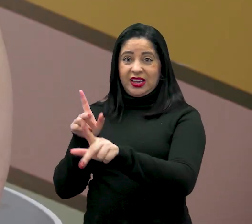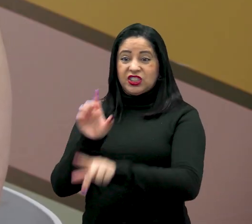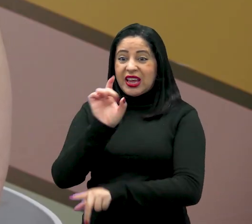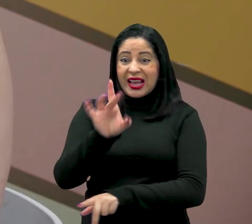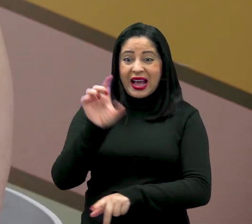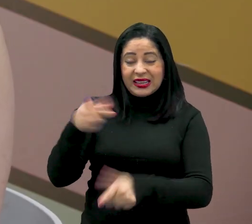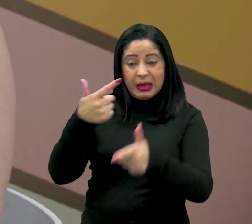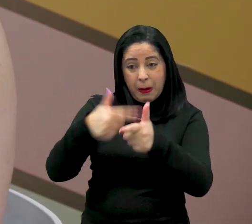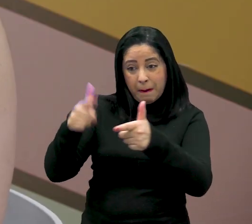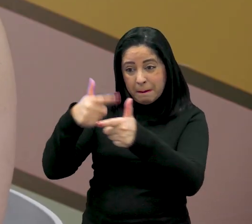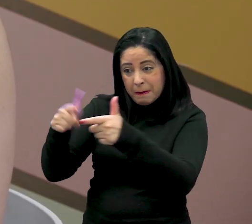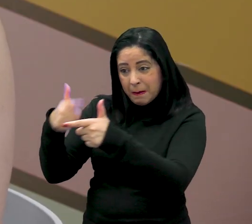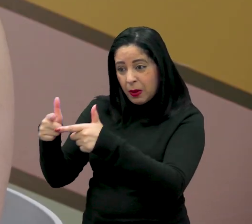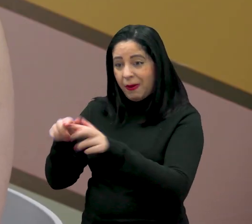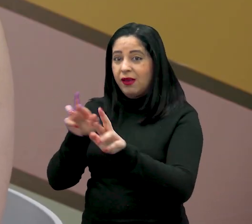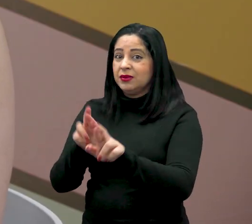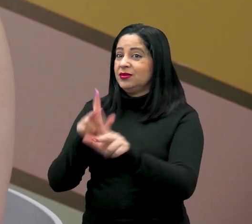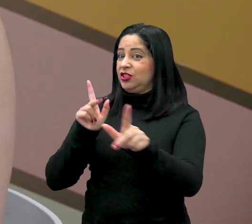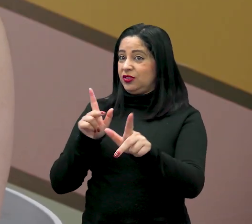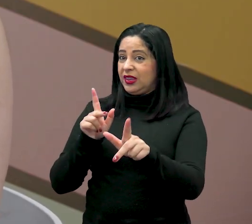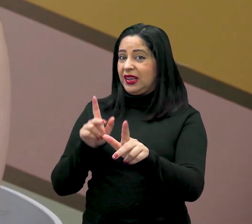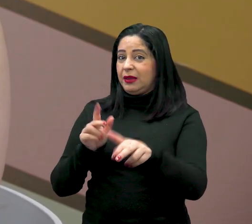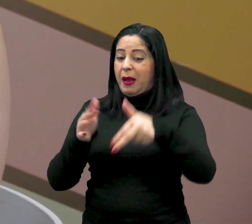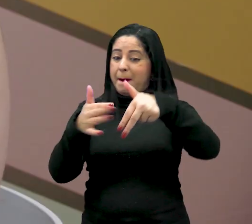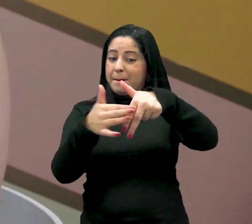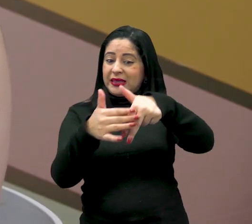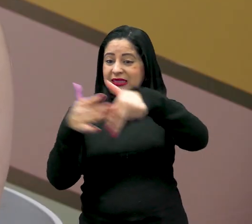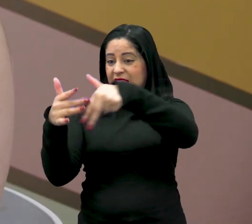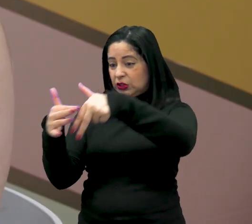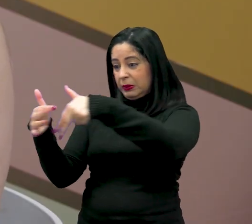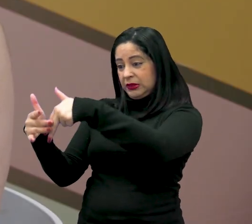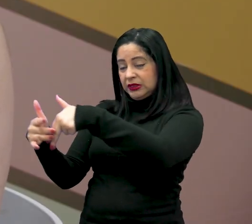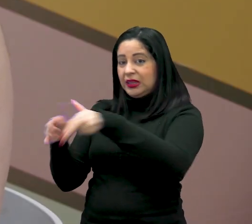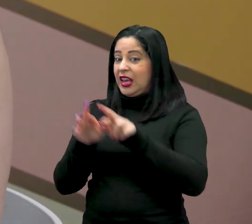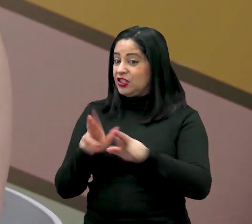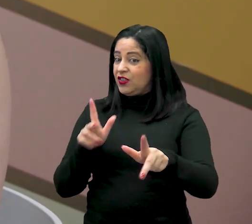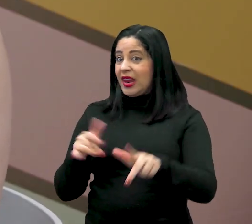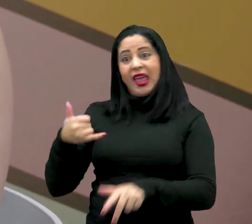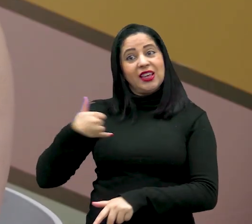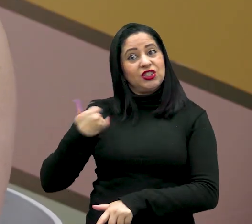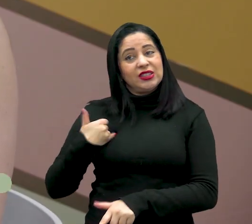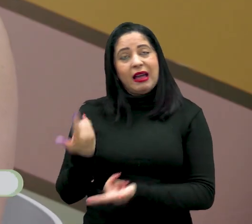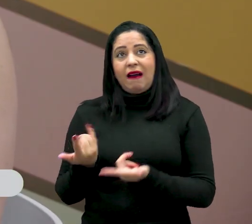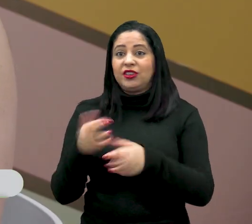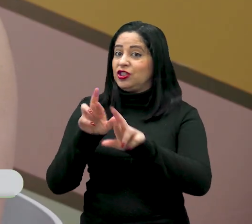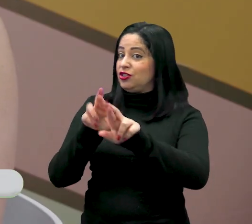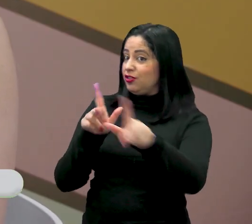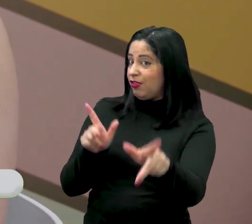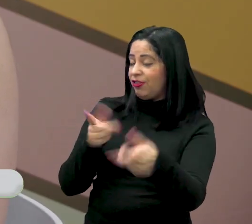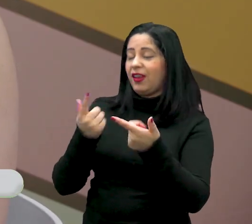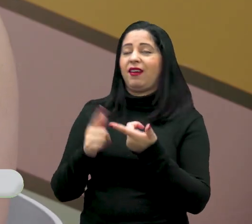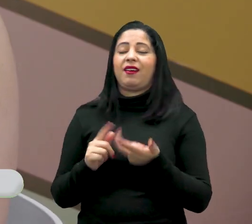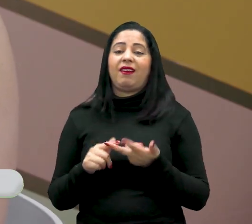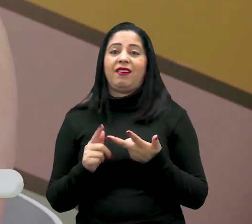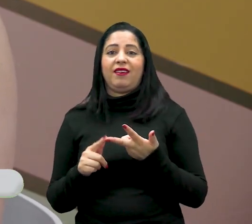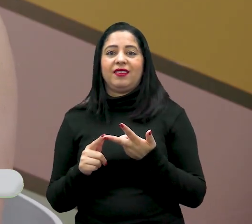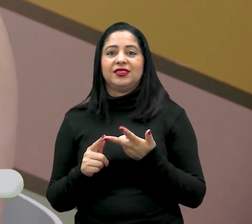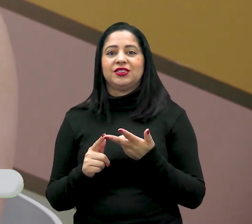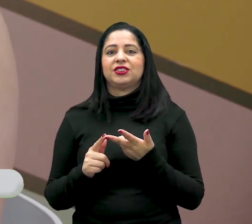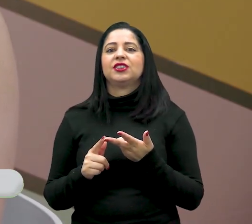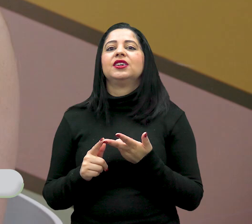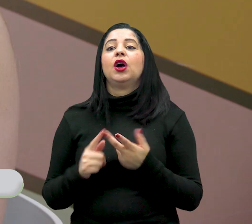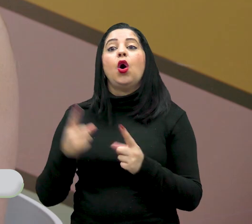Cada lesão, cada tipo de lesão, cada paciente, idade, função, né?